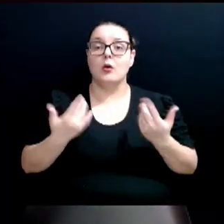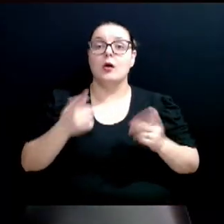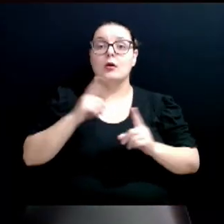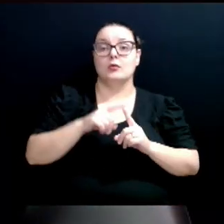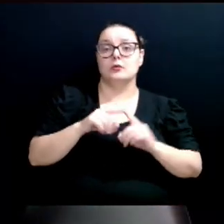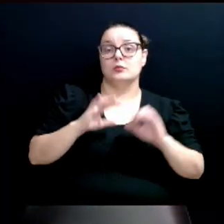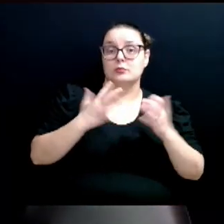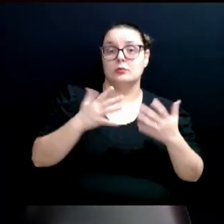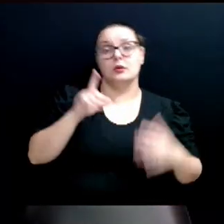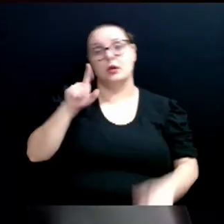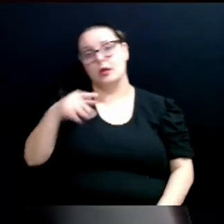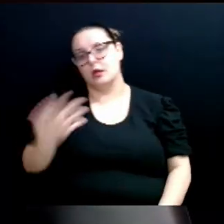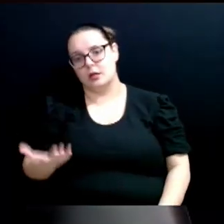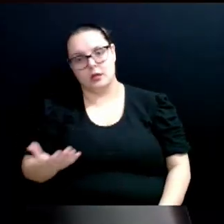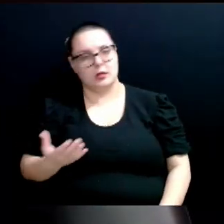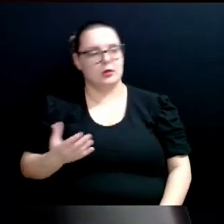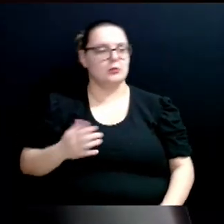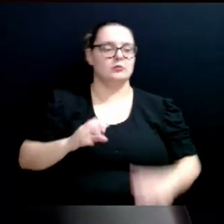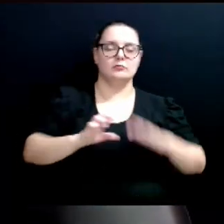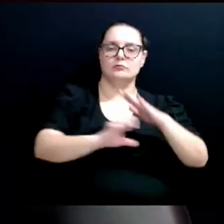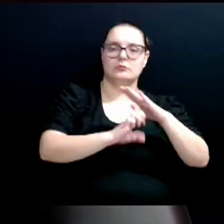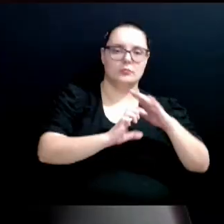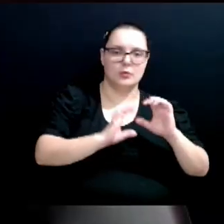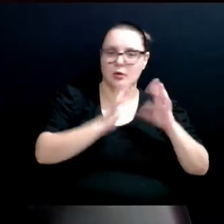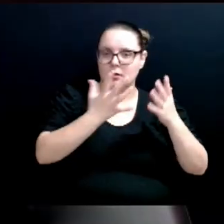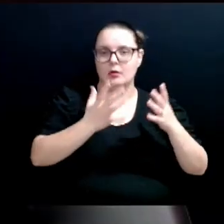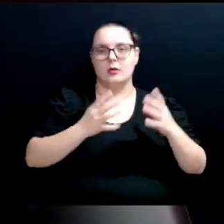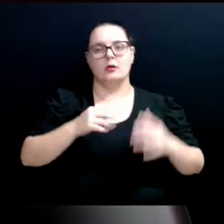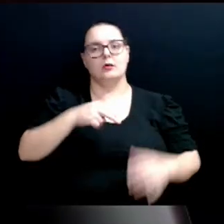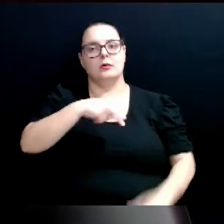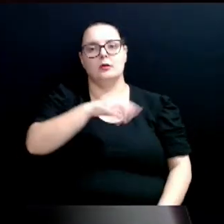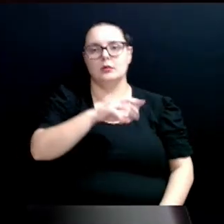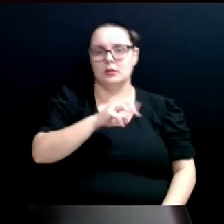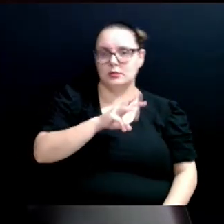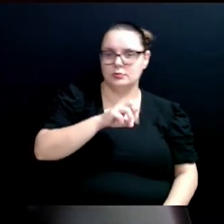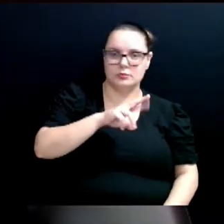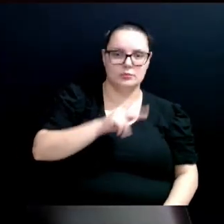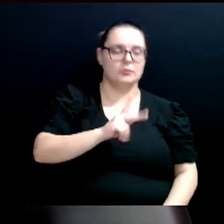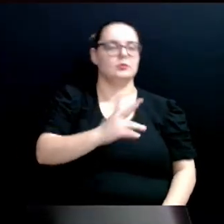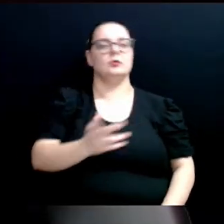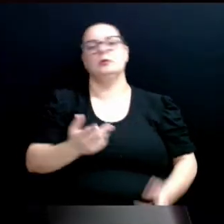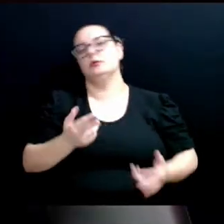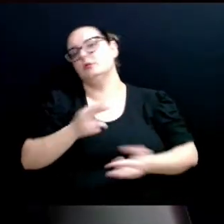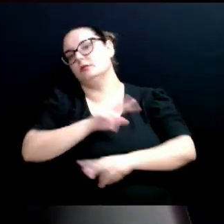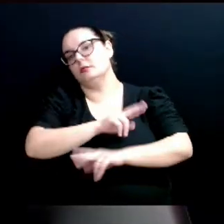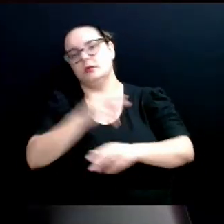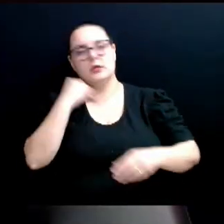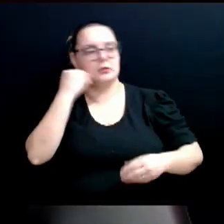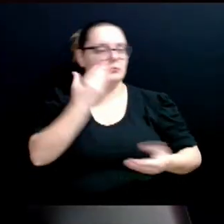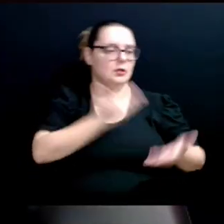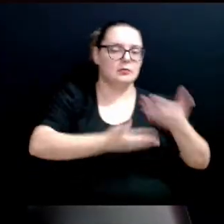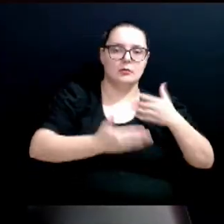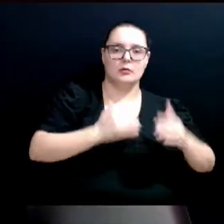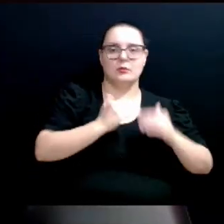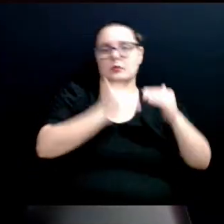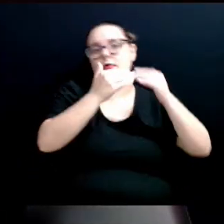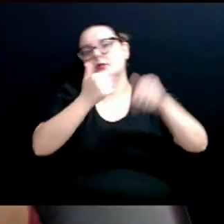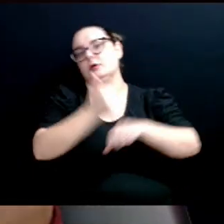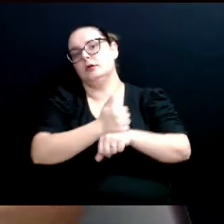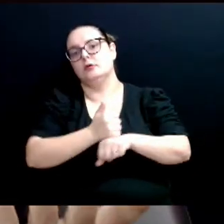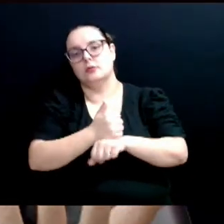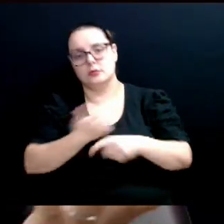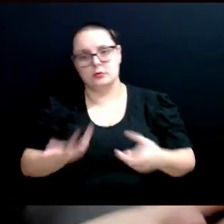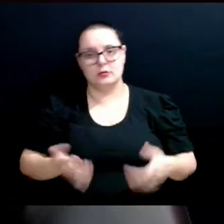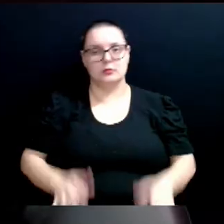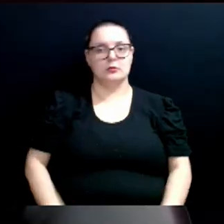evento corporativo onde eu vou fazer muito network, eu vou conseguir ter muitas trocas, eu vou crescer profissionalmente. Por que